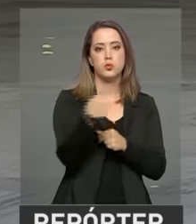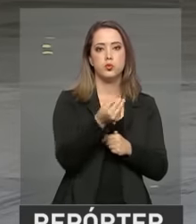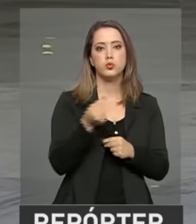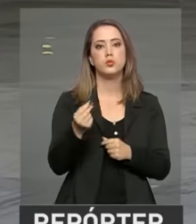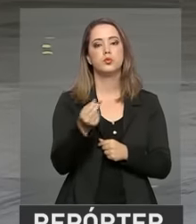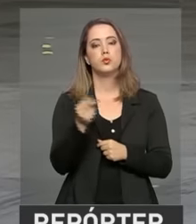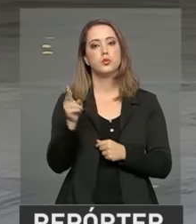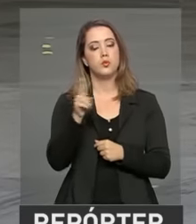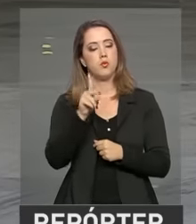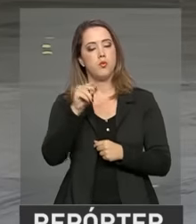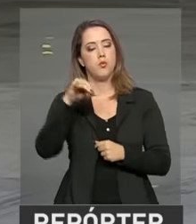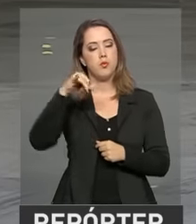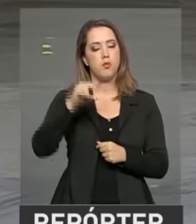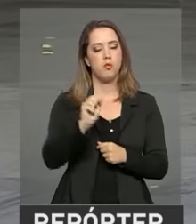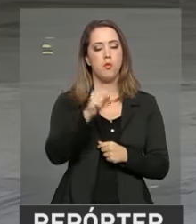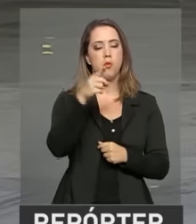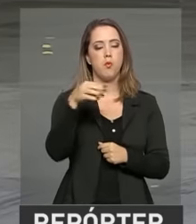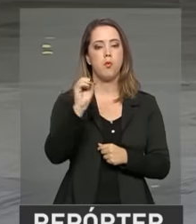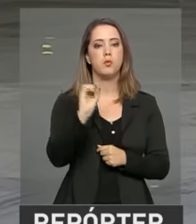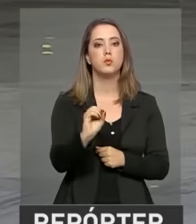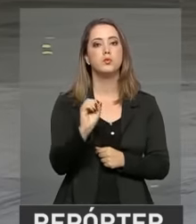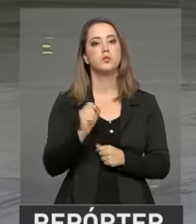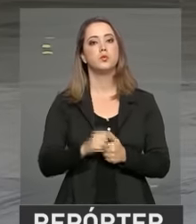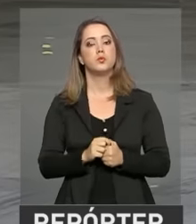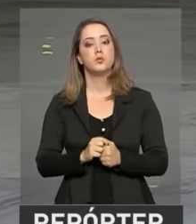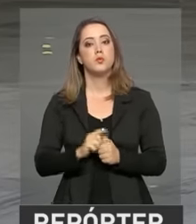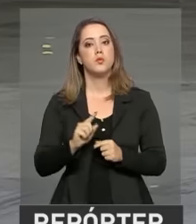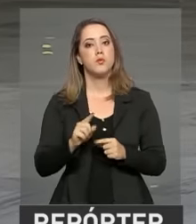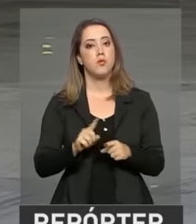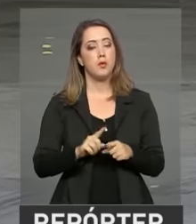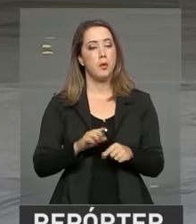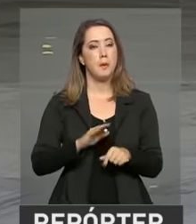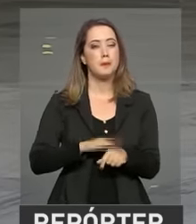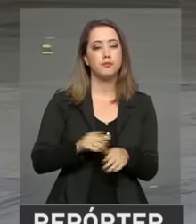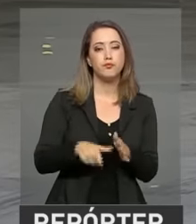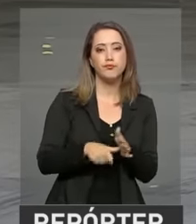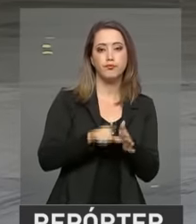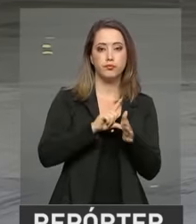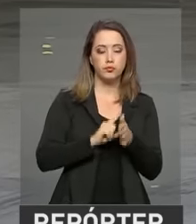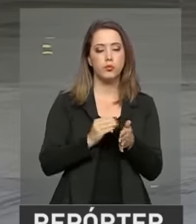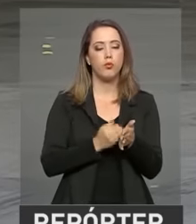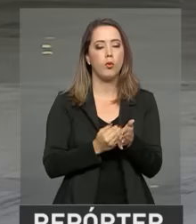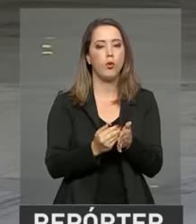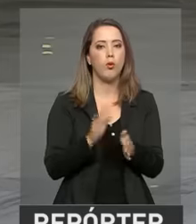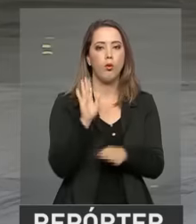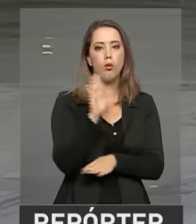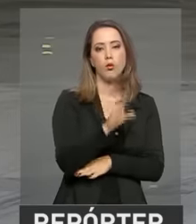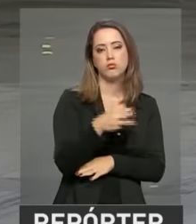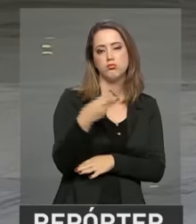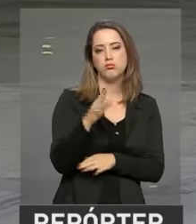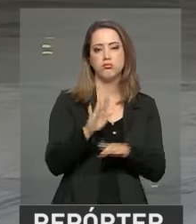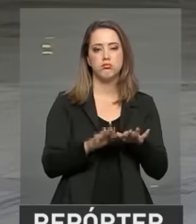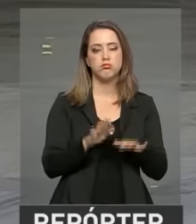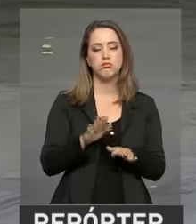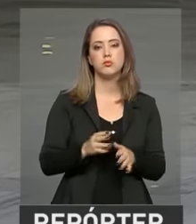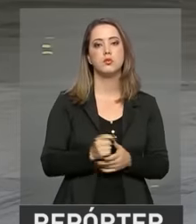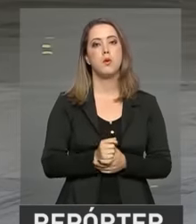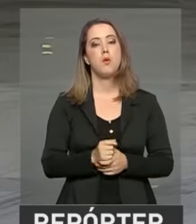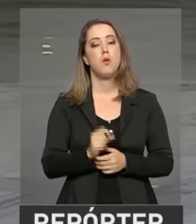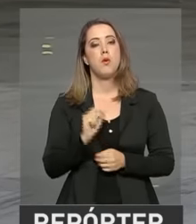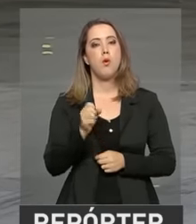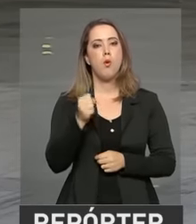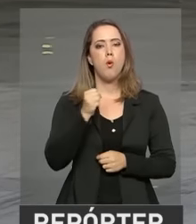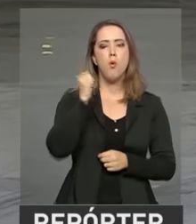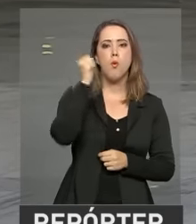a governo para a execução orçamentária mais cedo no começo da tarde por volta das 13 horas o senador